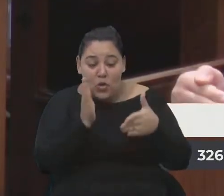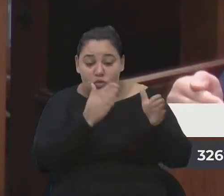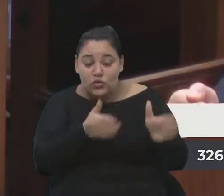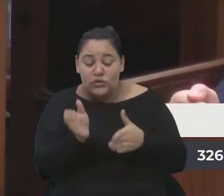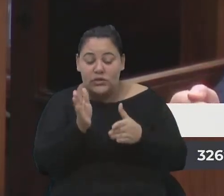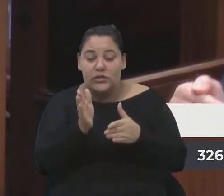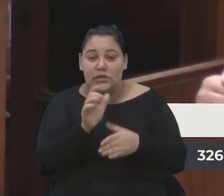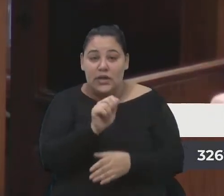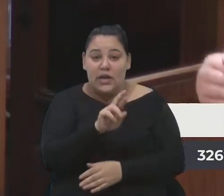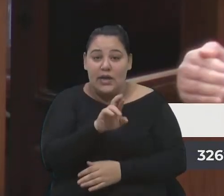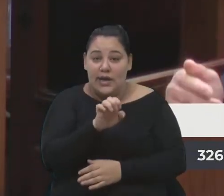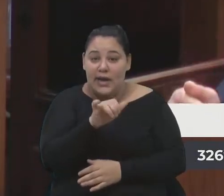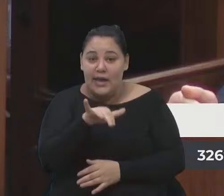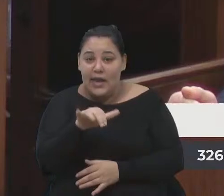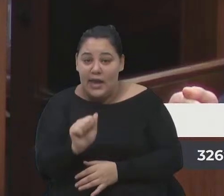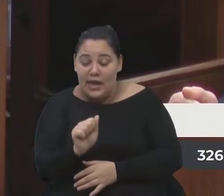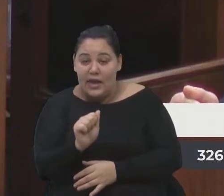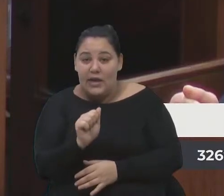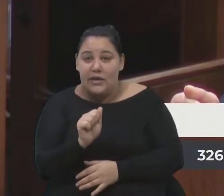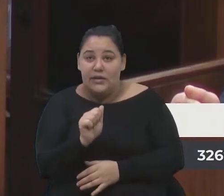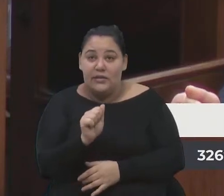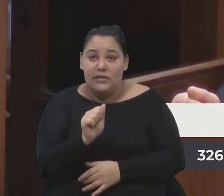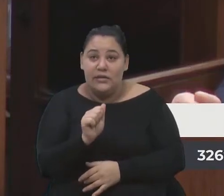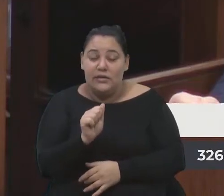areia industrial, a areia através